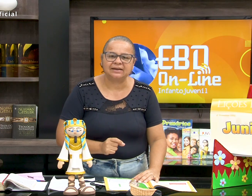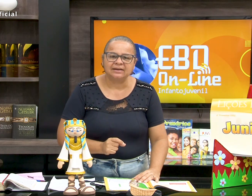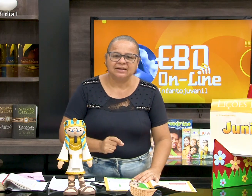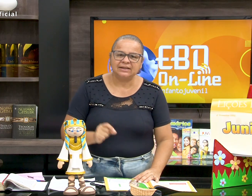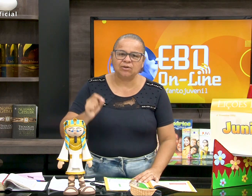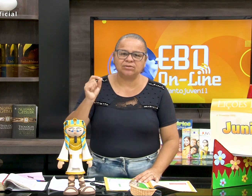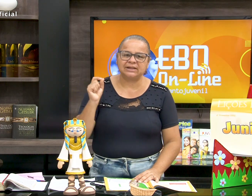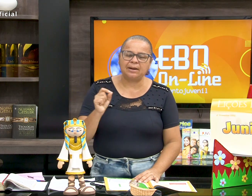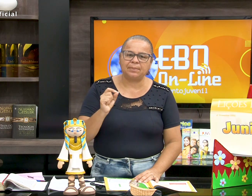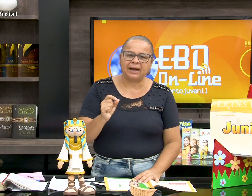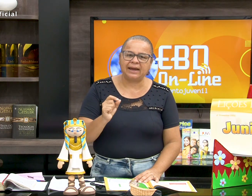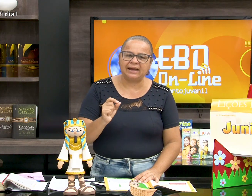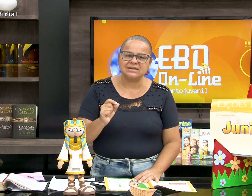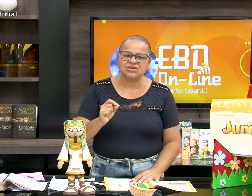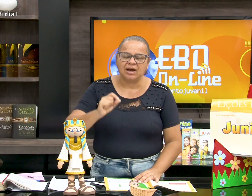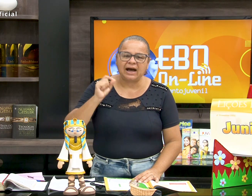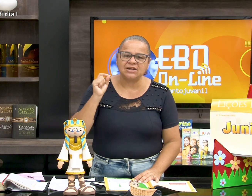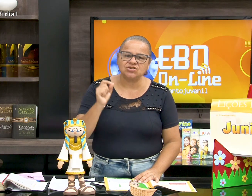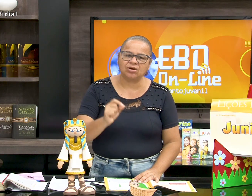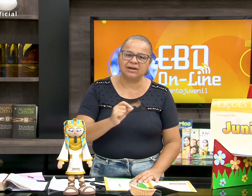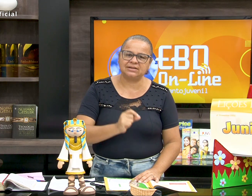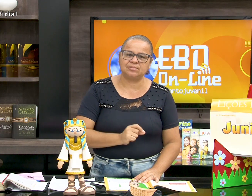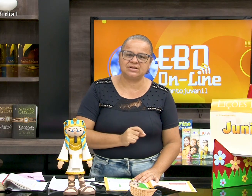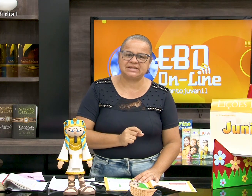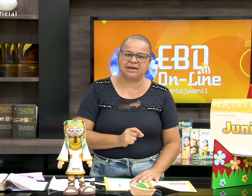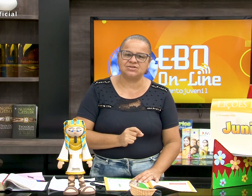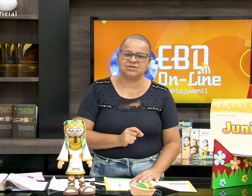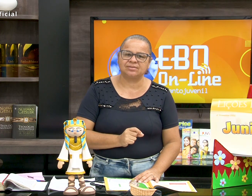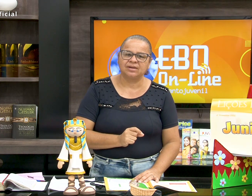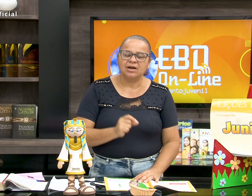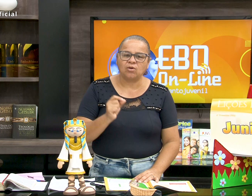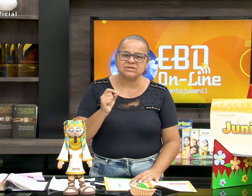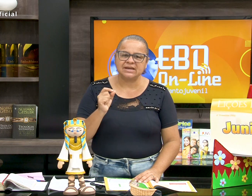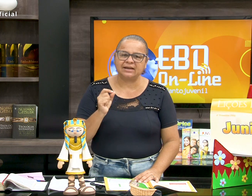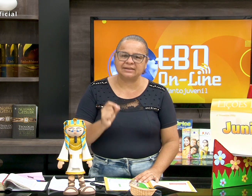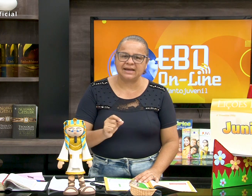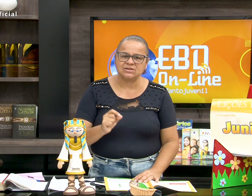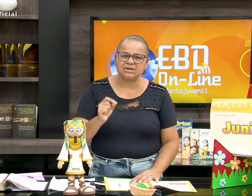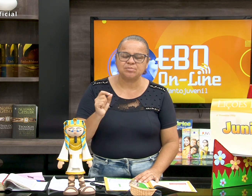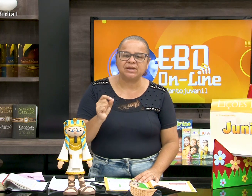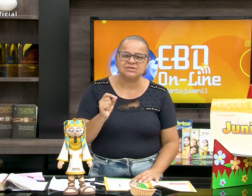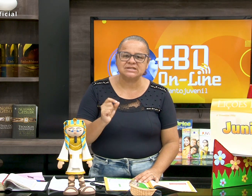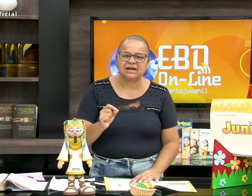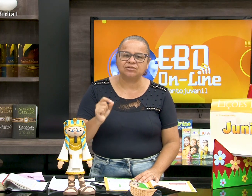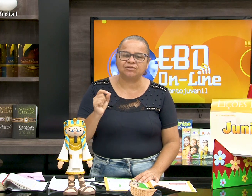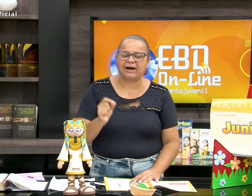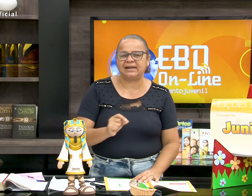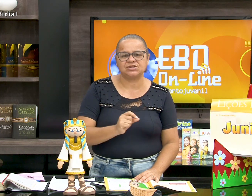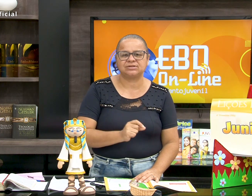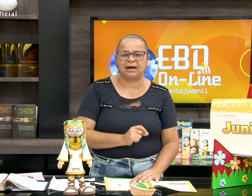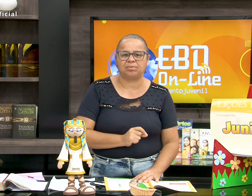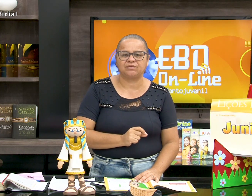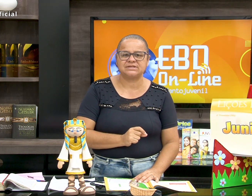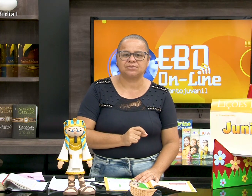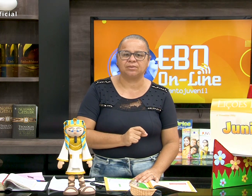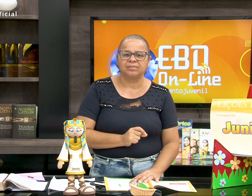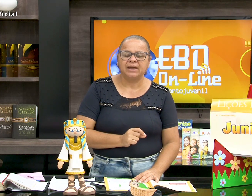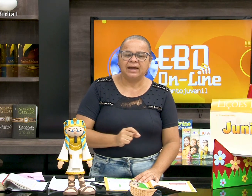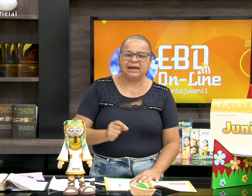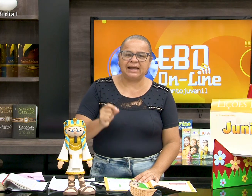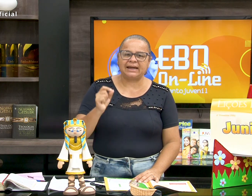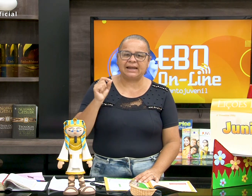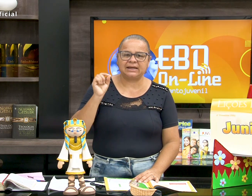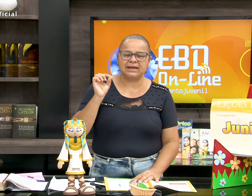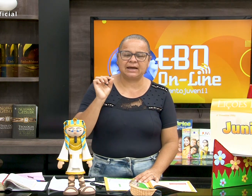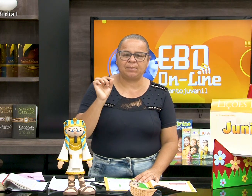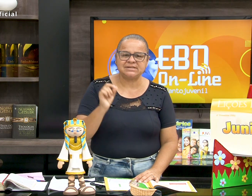responsabilidade de contar para eles a história de Moisés. Com certeza o Espírito Santo vai lhe ajudar, professor.